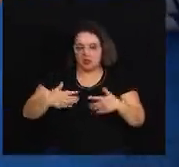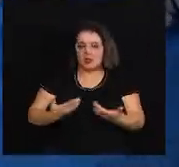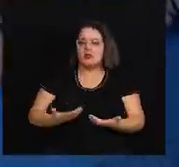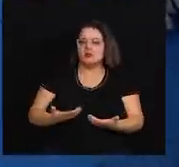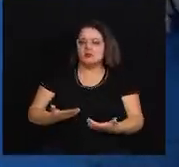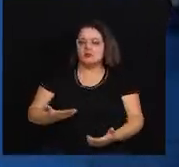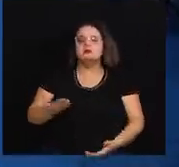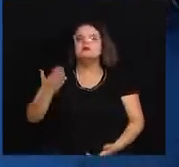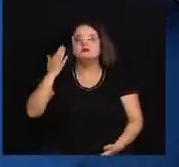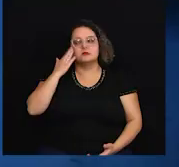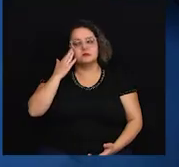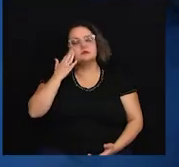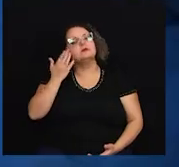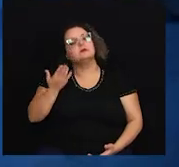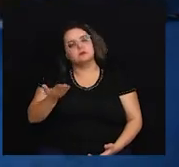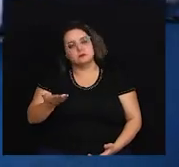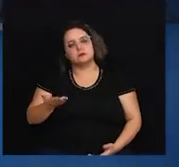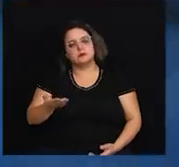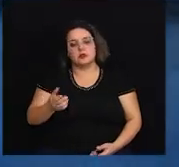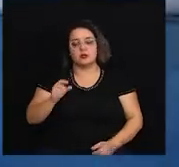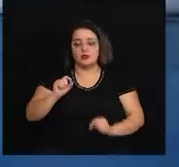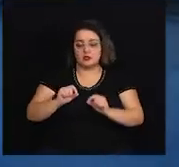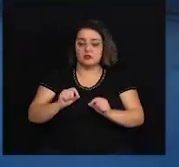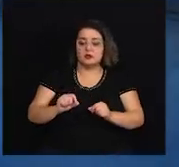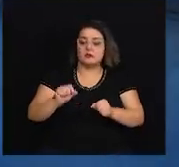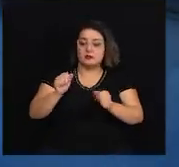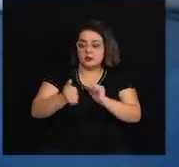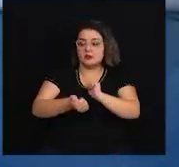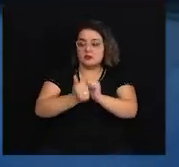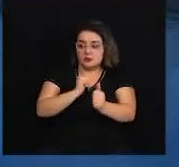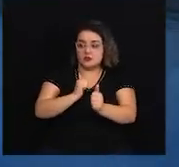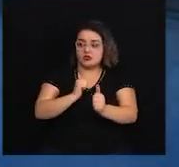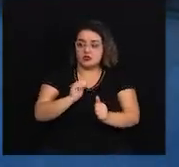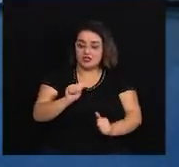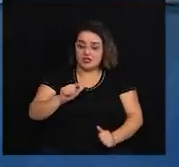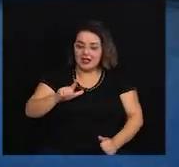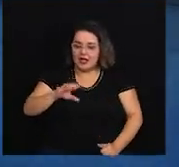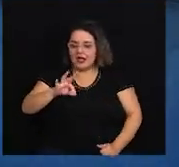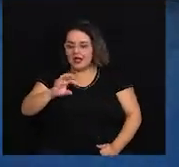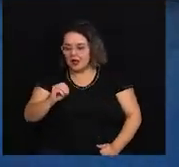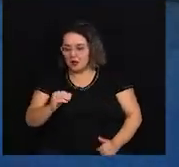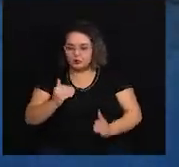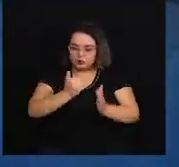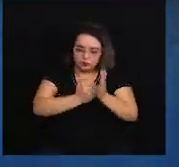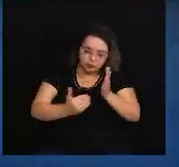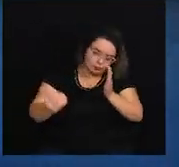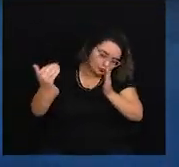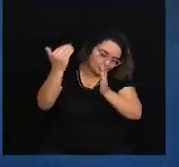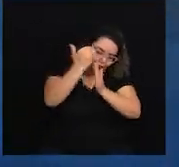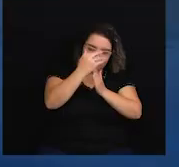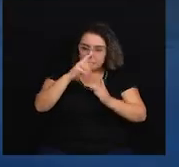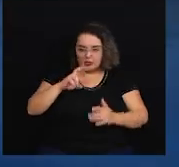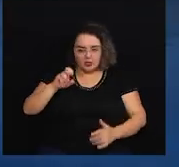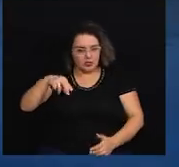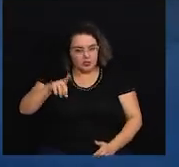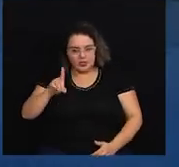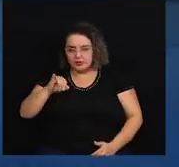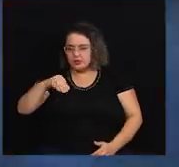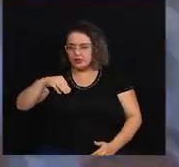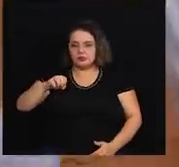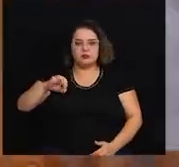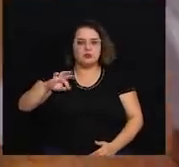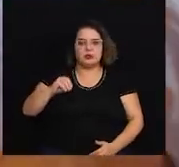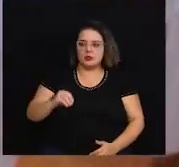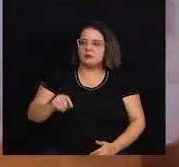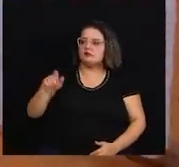sabe conhecer para quem já fez esporte de alto rendimento no meu caso cara aqui que vai longe vai voar muito longe